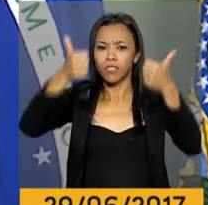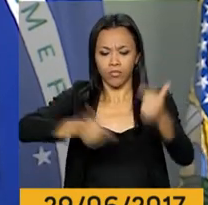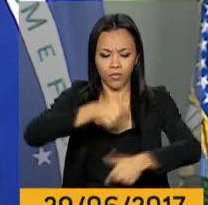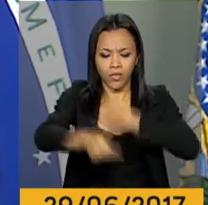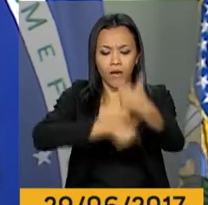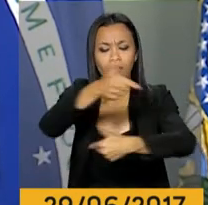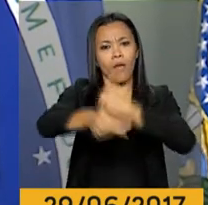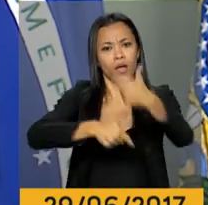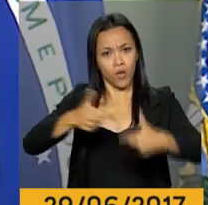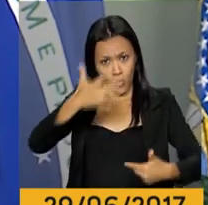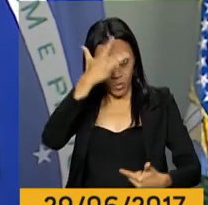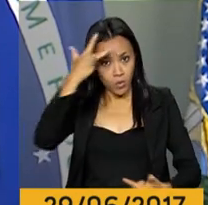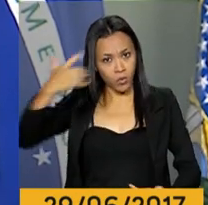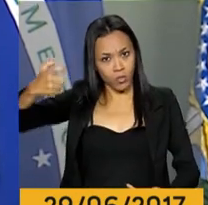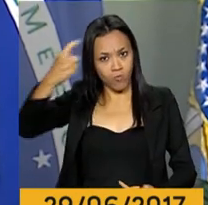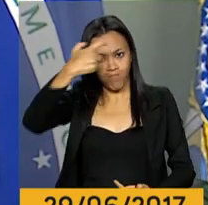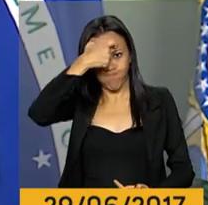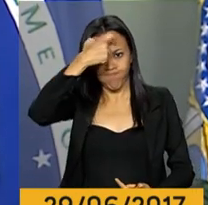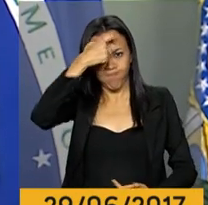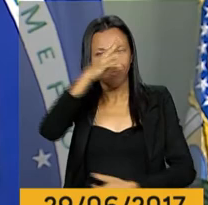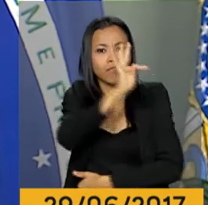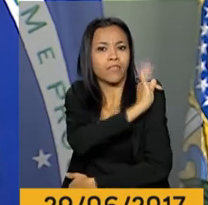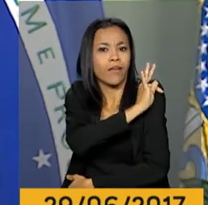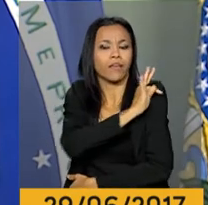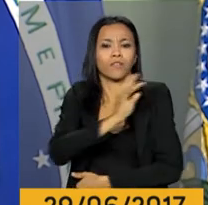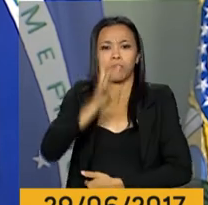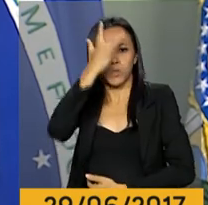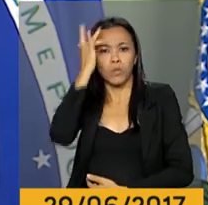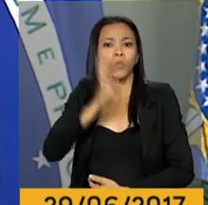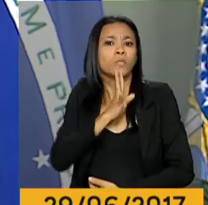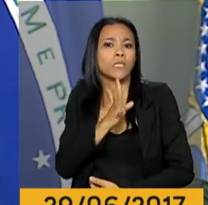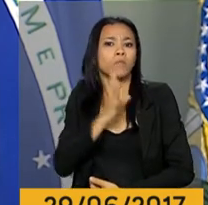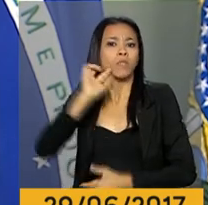fizemos a fazê-lo